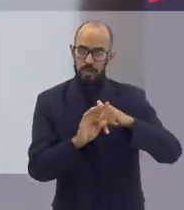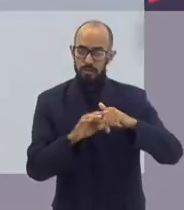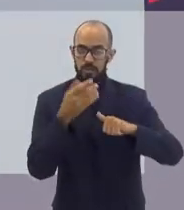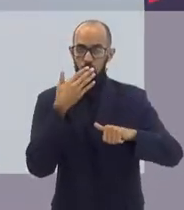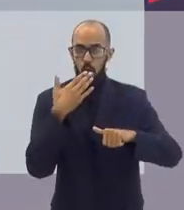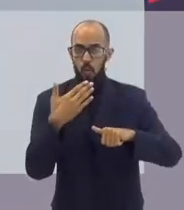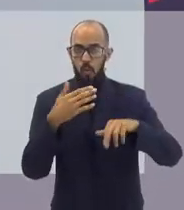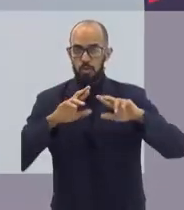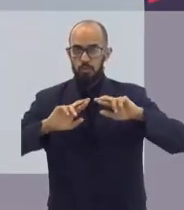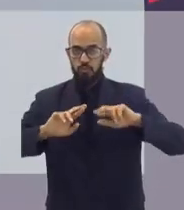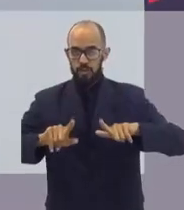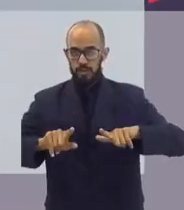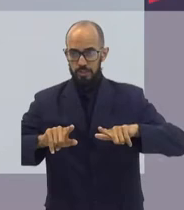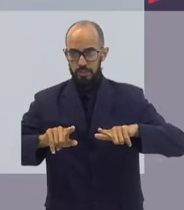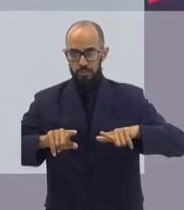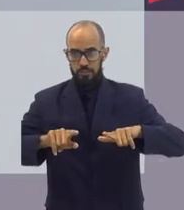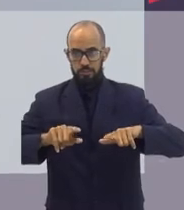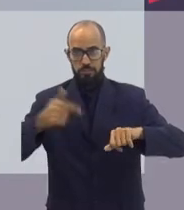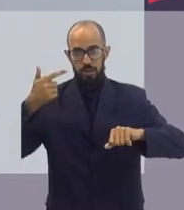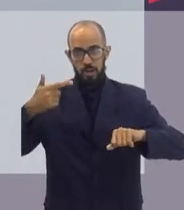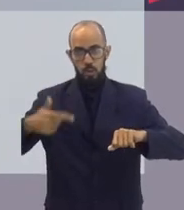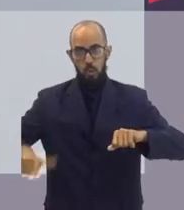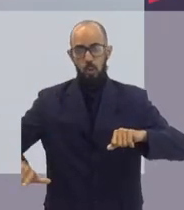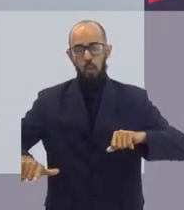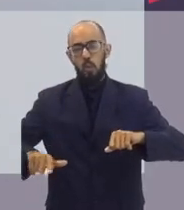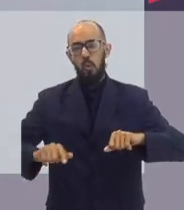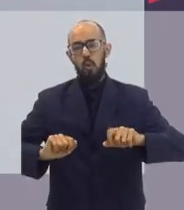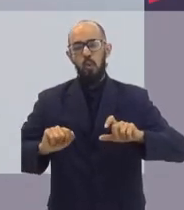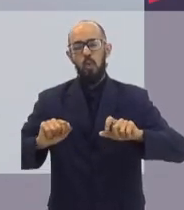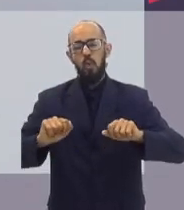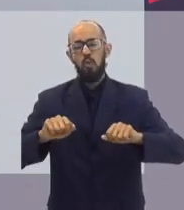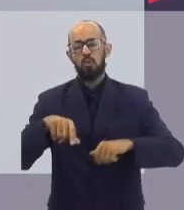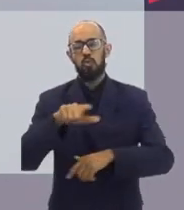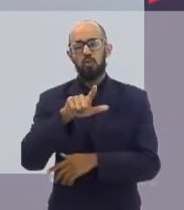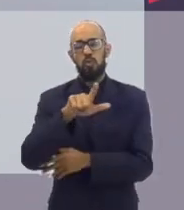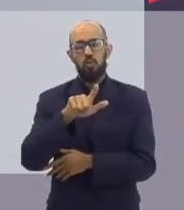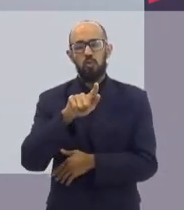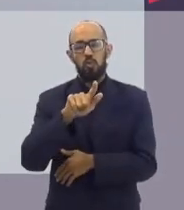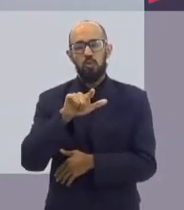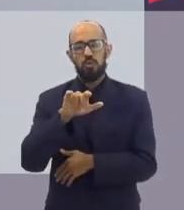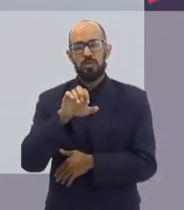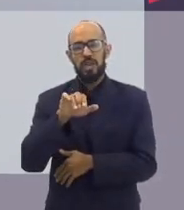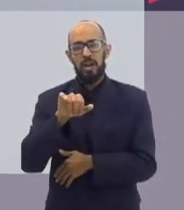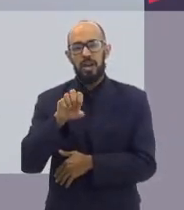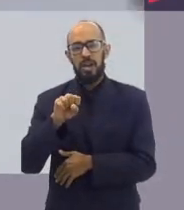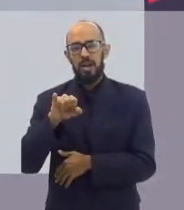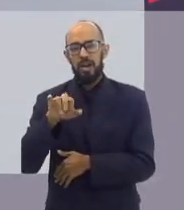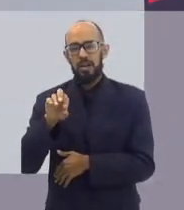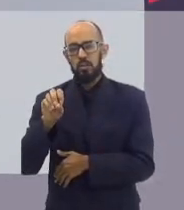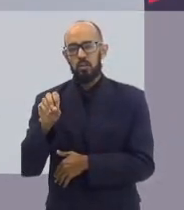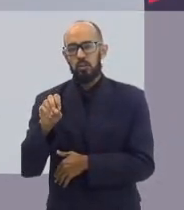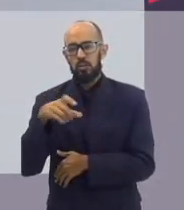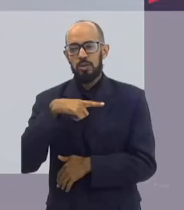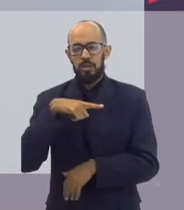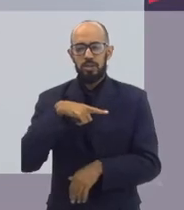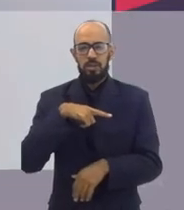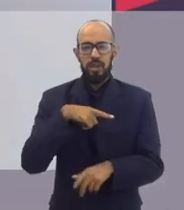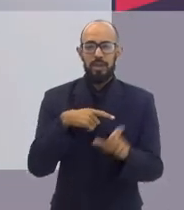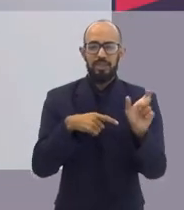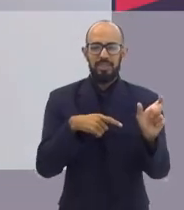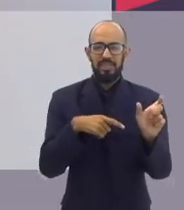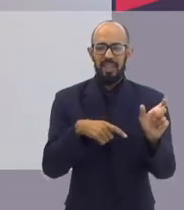colocados em uma cor diferente. Isso leva para outro glossário, onde você tem então, um glossário de 36 termos